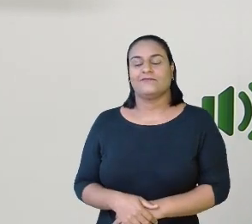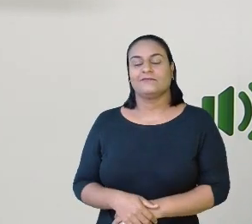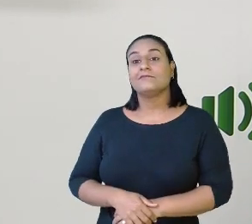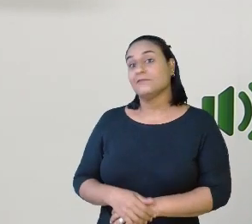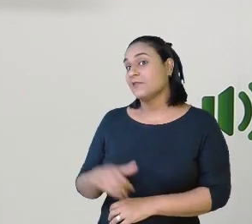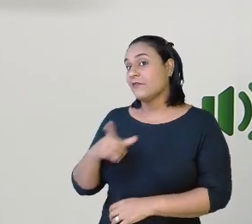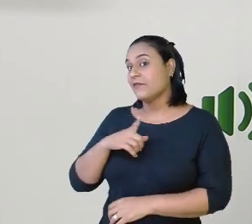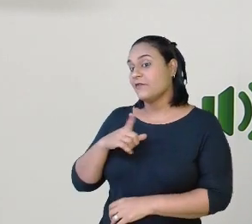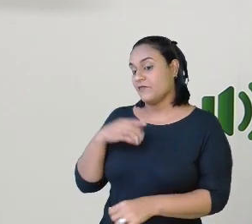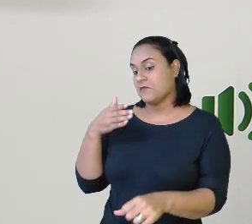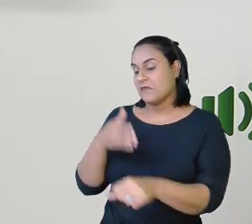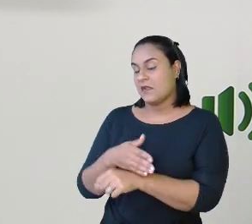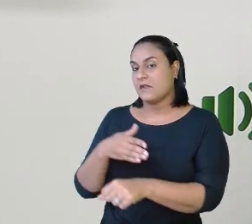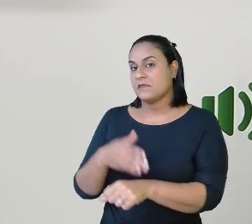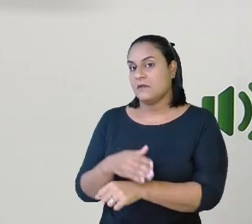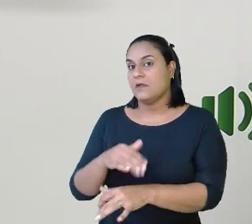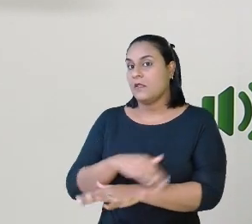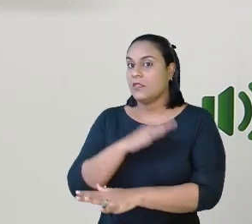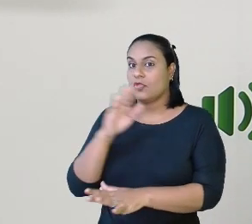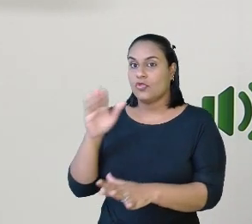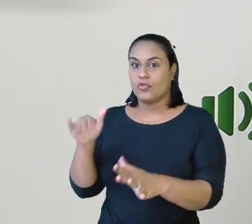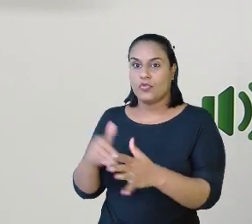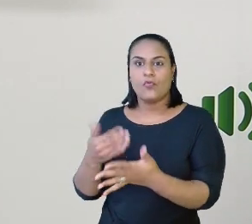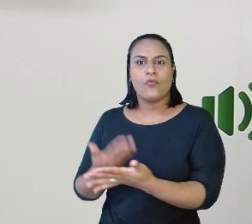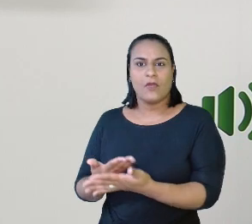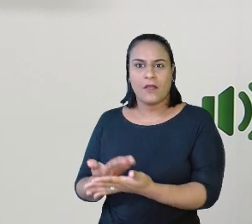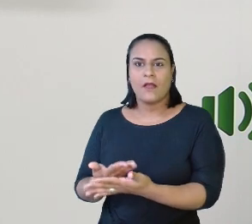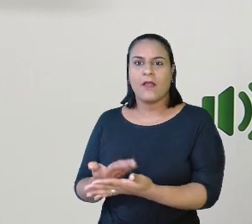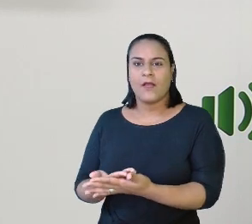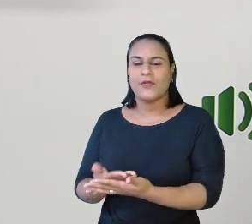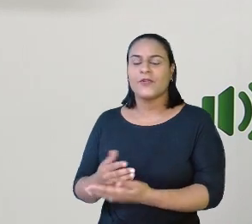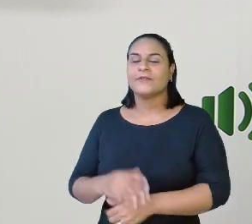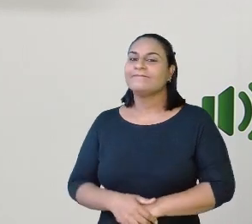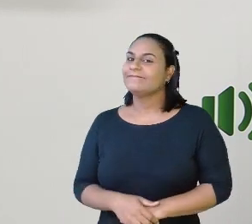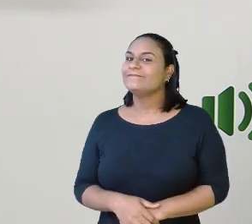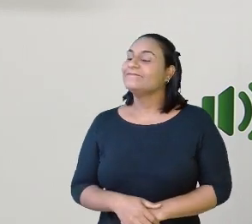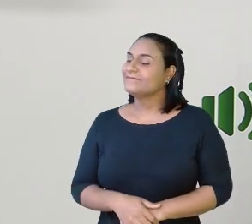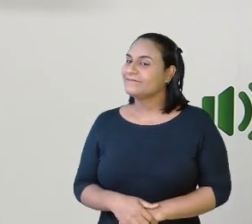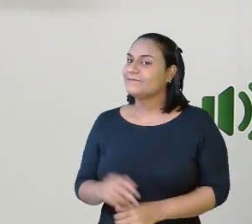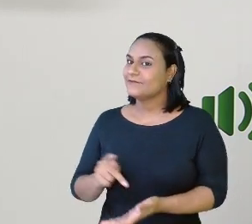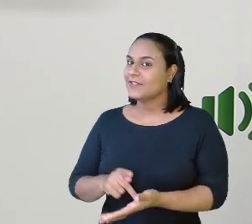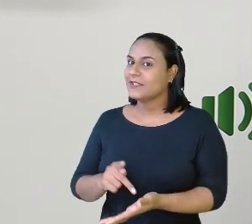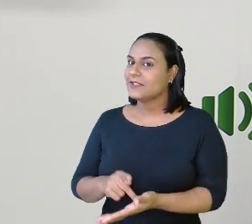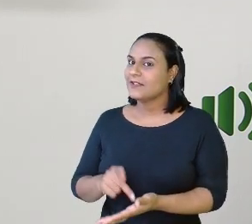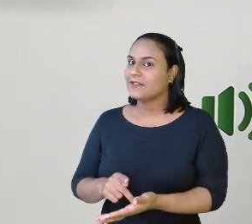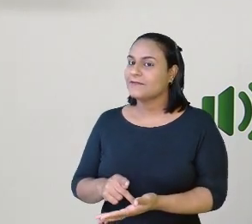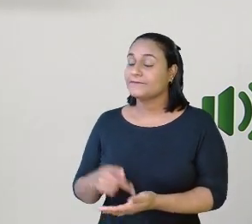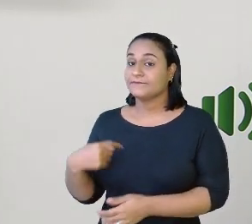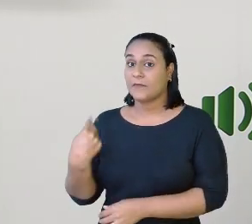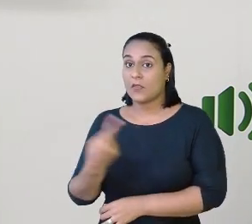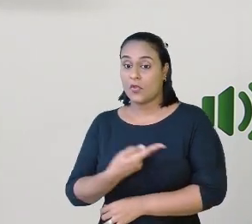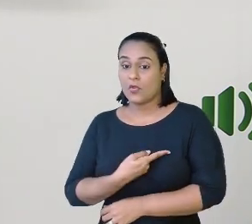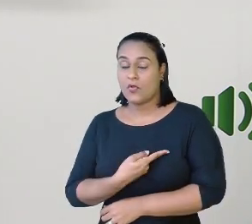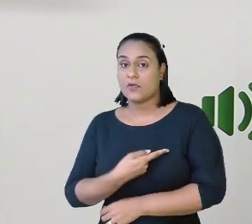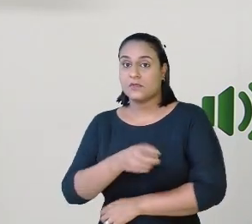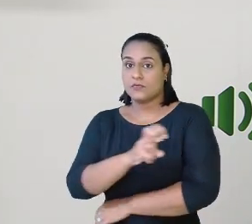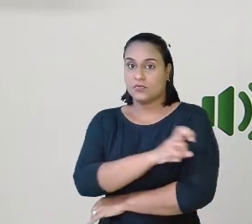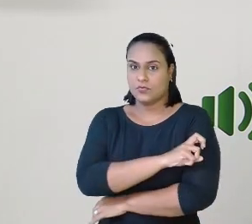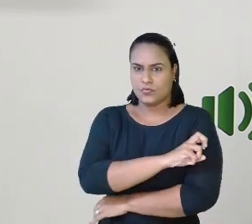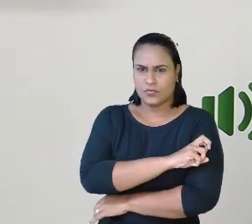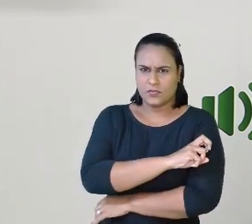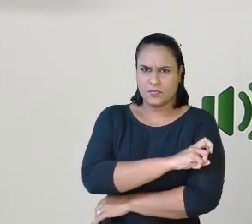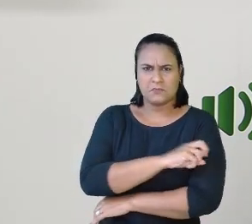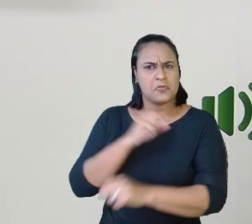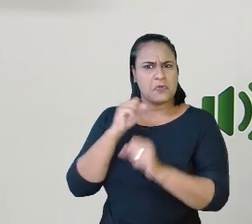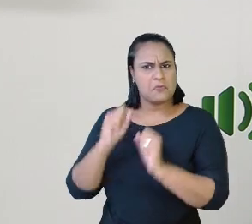Lá você vai ter acesso a todas essas aulas. Pois é, da nossa turma do 5º ano, mas você